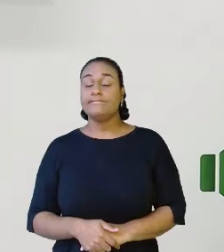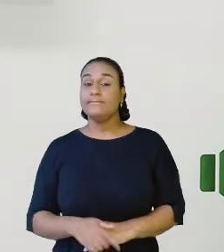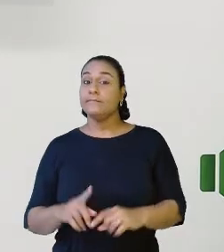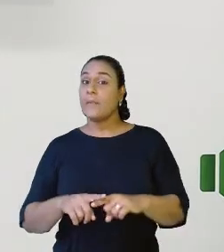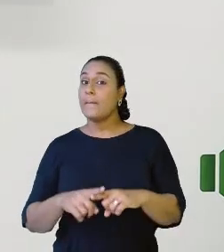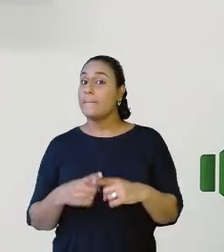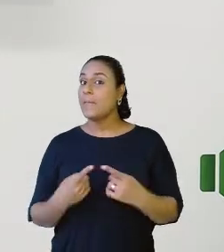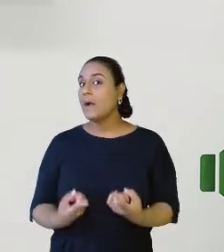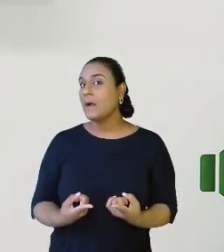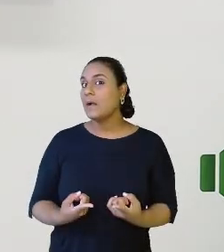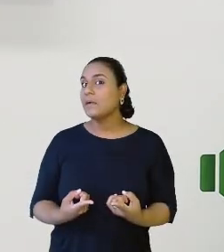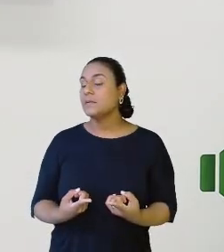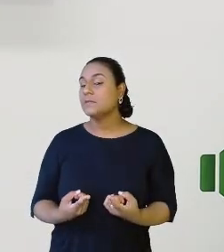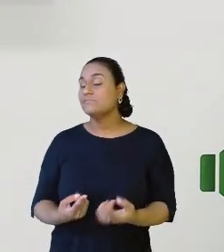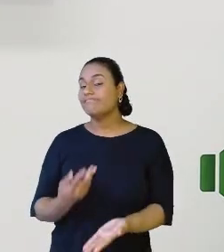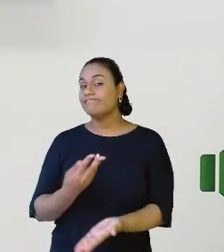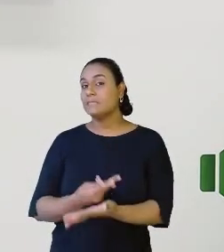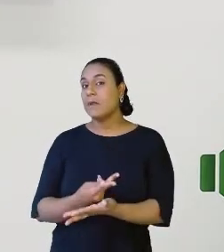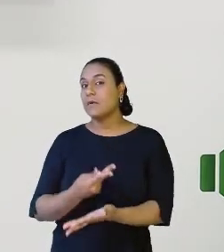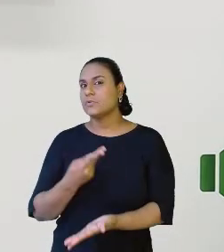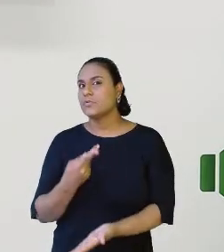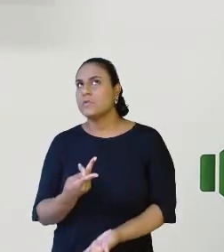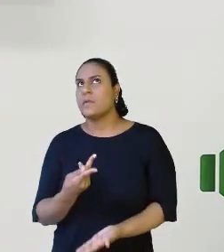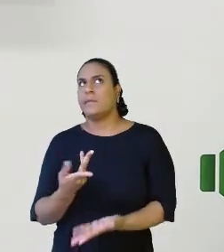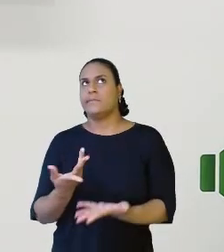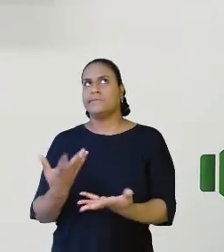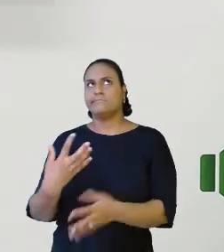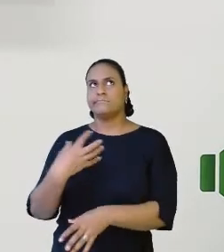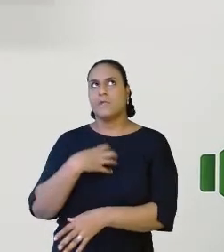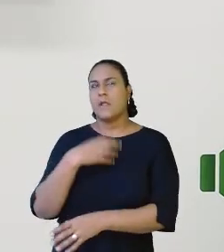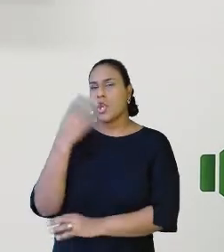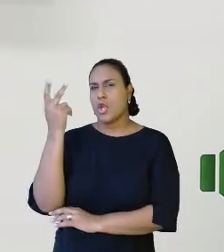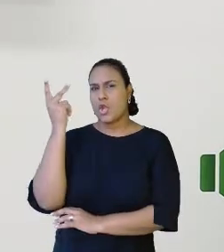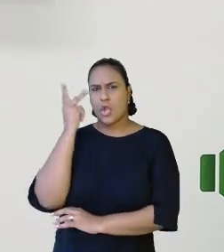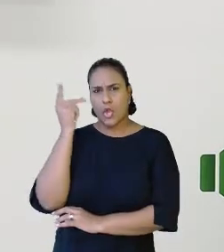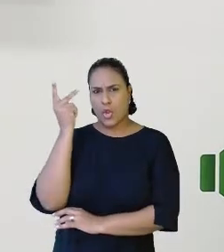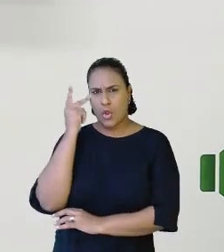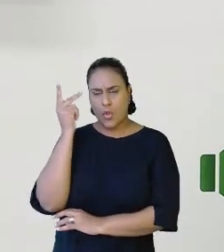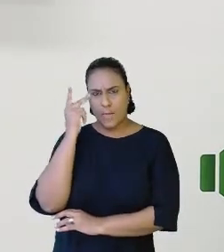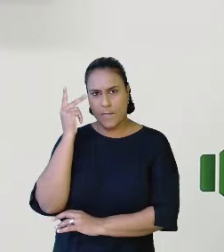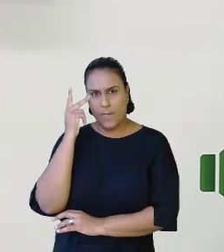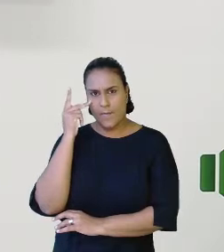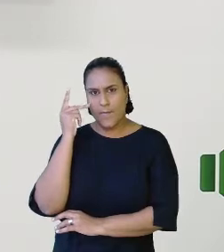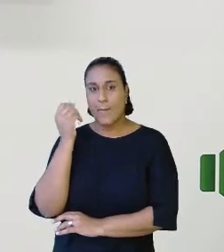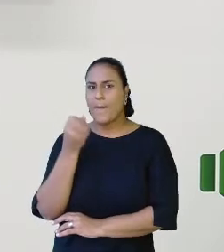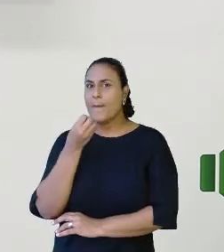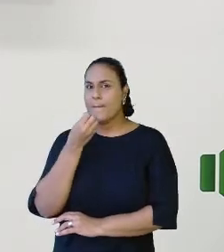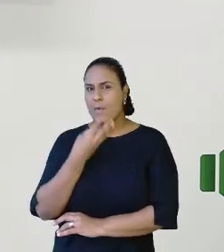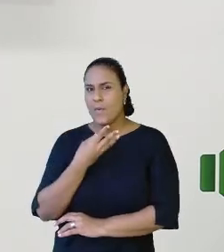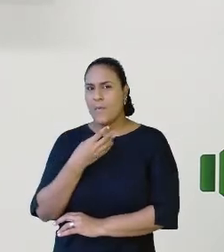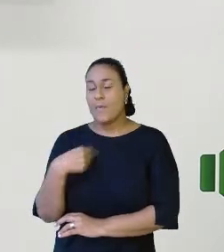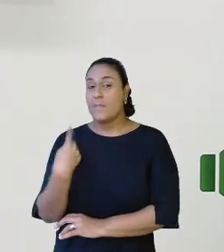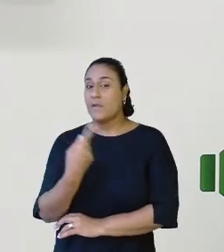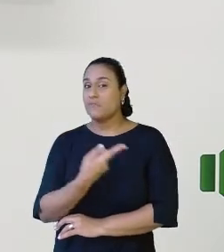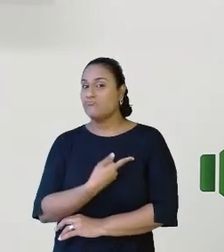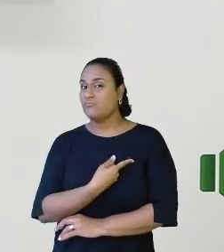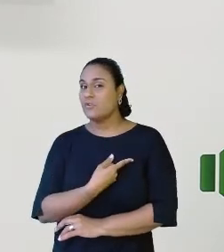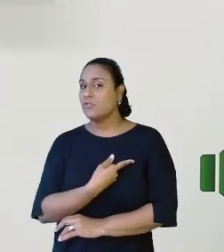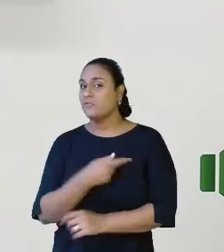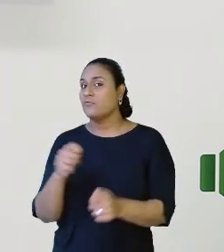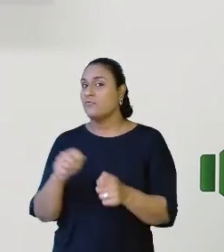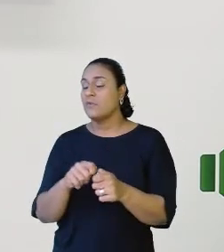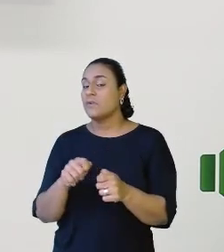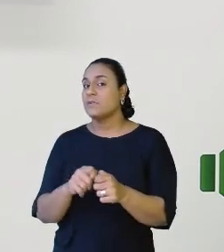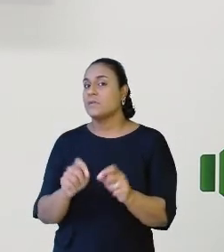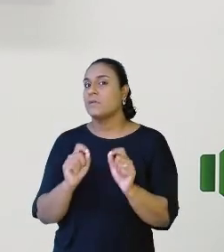Mas, para que isso aconteça de maneira normal, de maneira satisfatória, o que é que a gente pode fazer para que